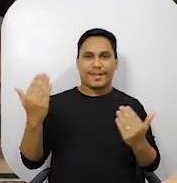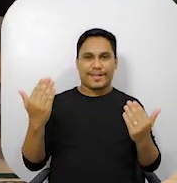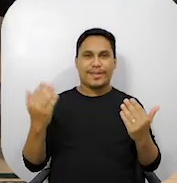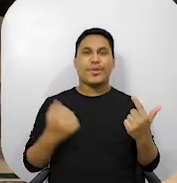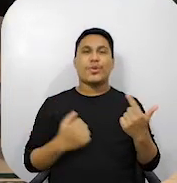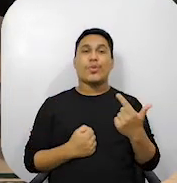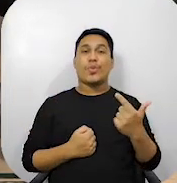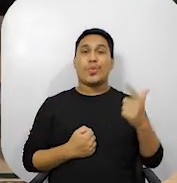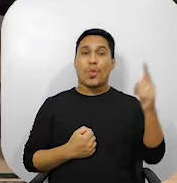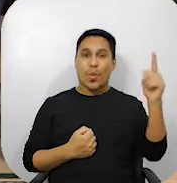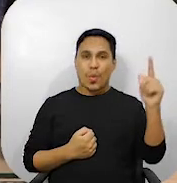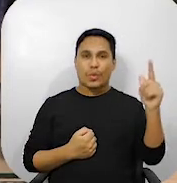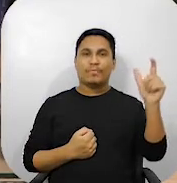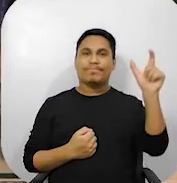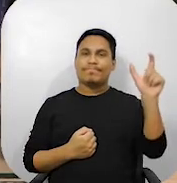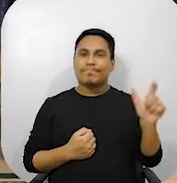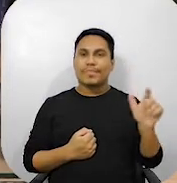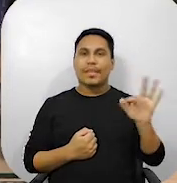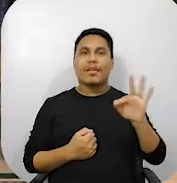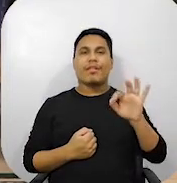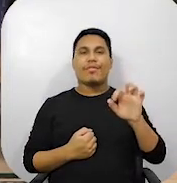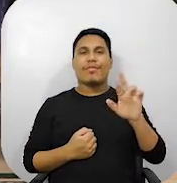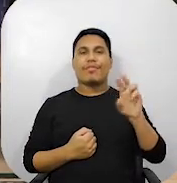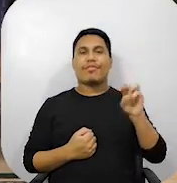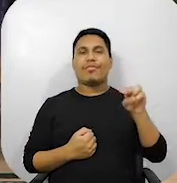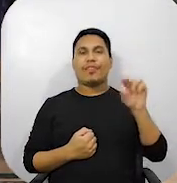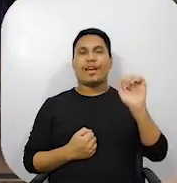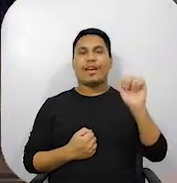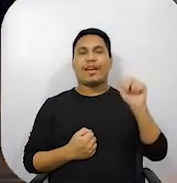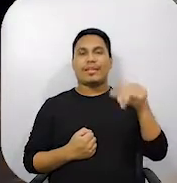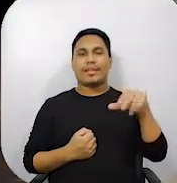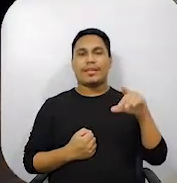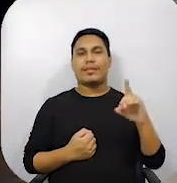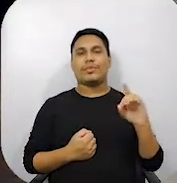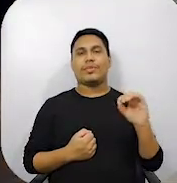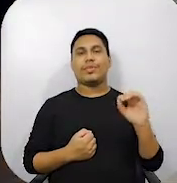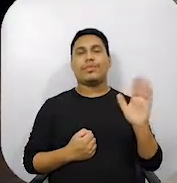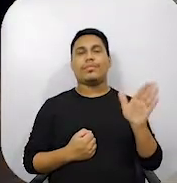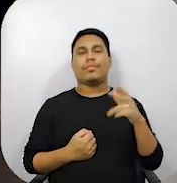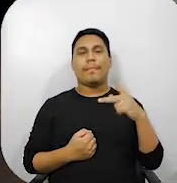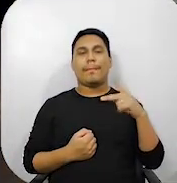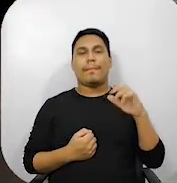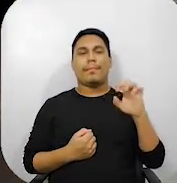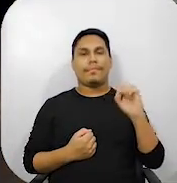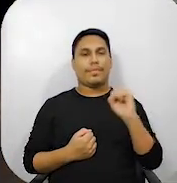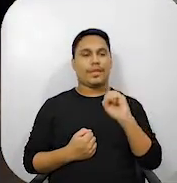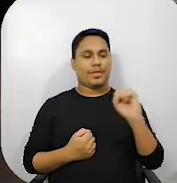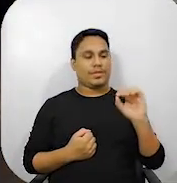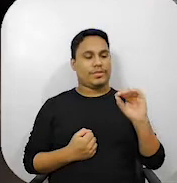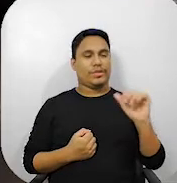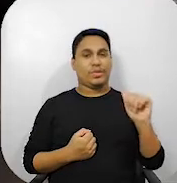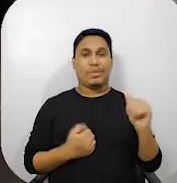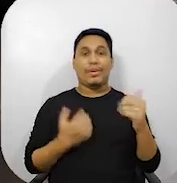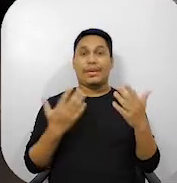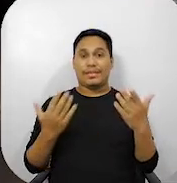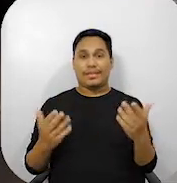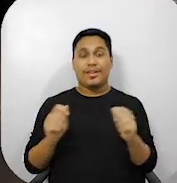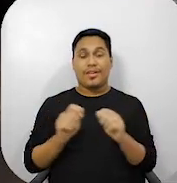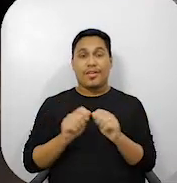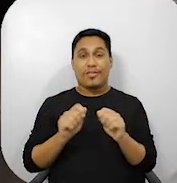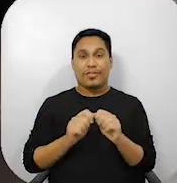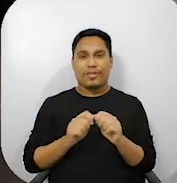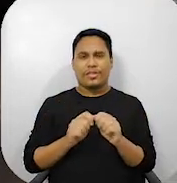que eu gosto muito que a Fernando Pessoa né então eu fiz um encontro e dá-se